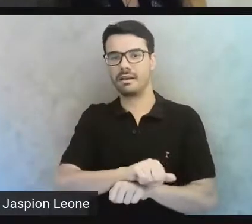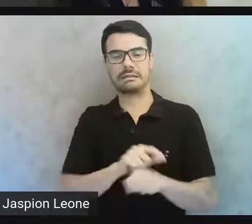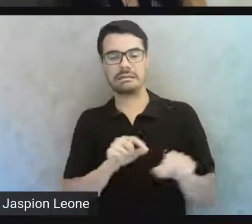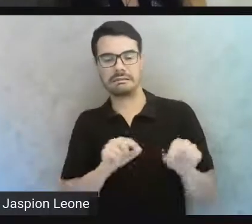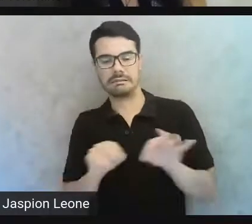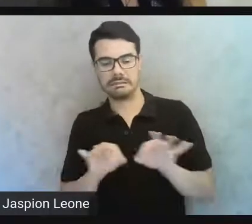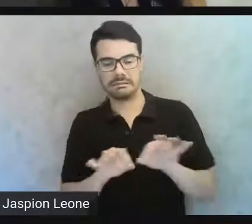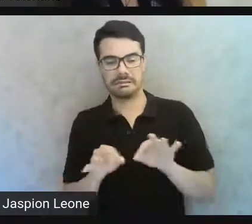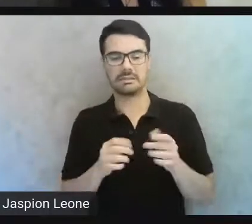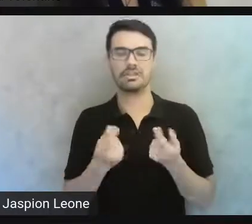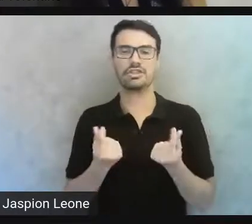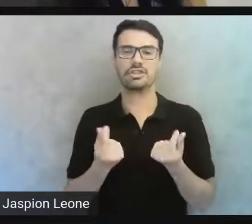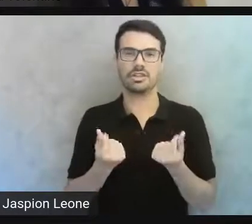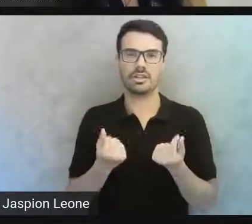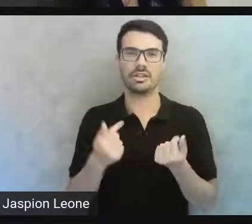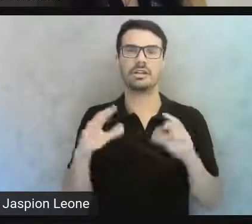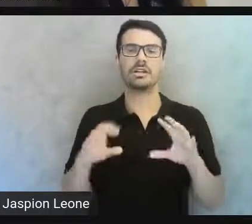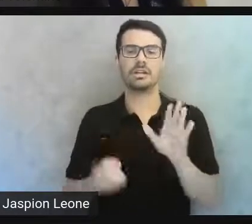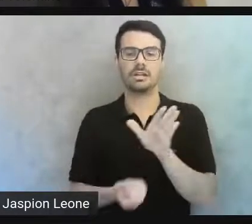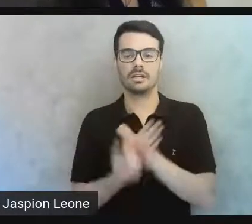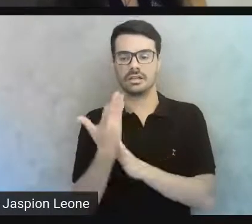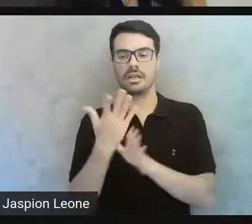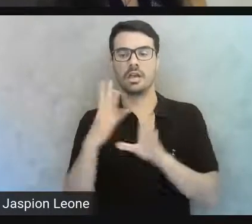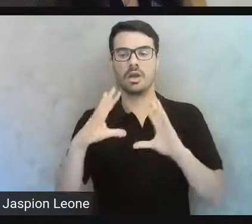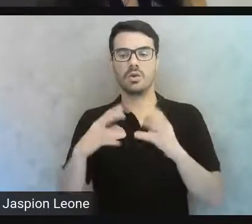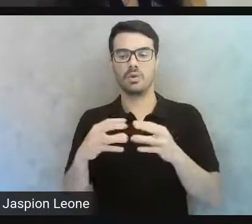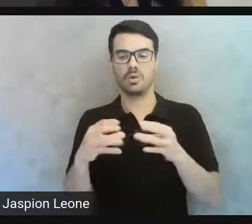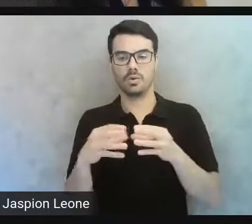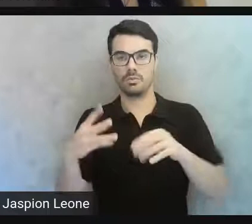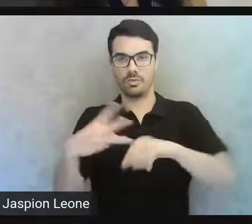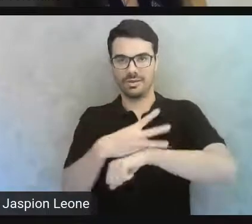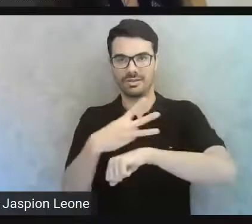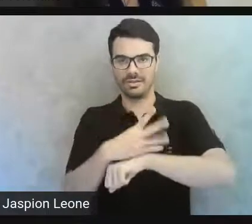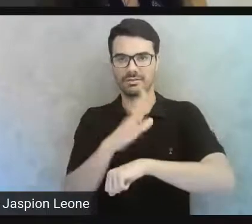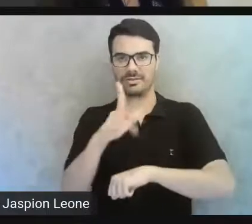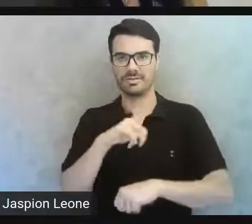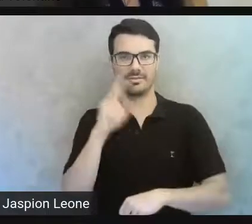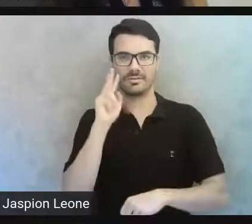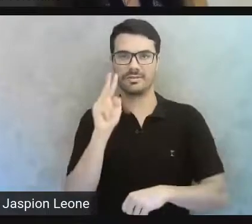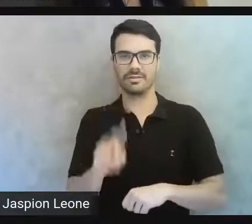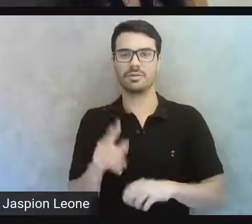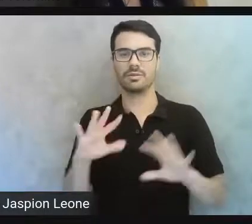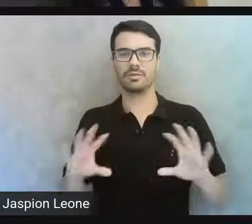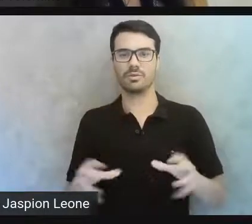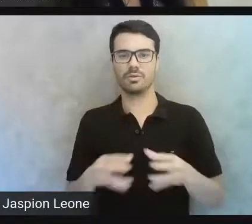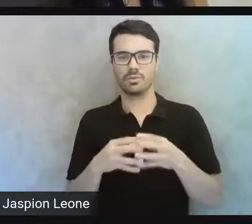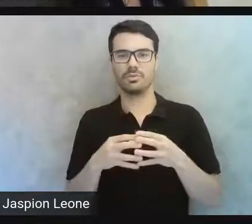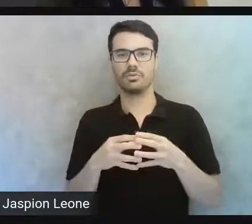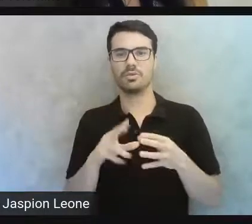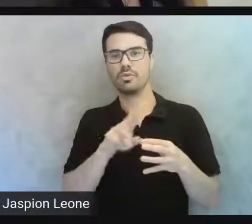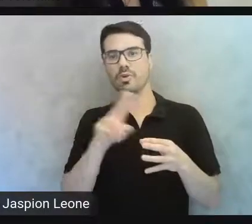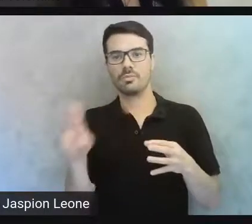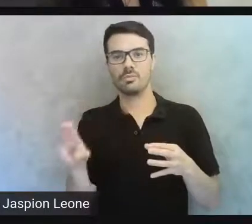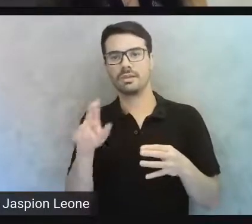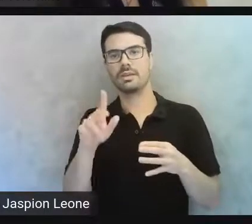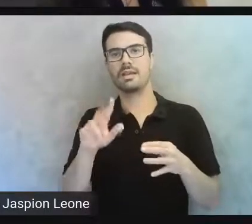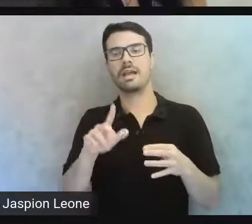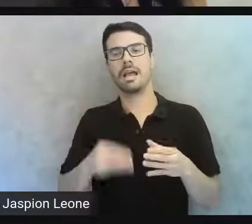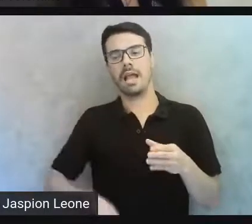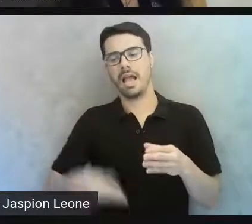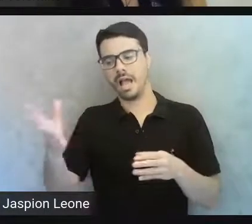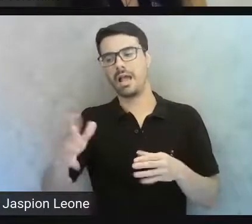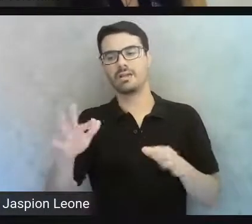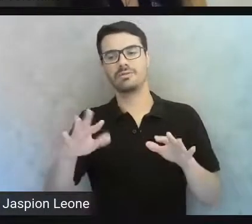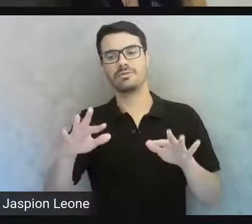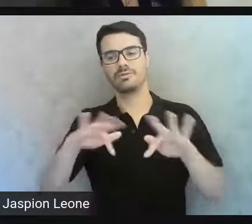contas, é criar um grupo no WhatsApp, né? Eu tenho visto isso acontecer muito, cria um grupo no WhatsApp só para gastos, né? Gasto da família, gasto do casal,